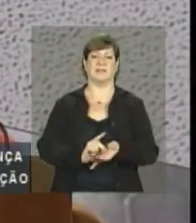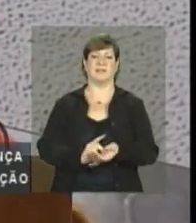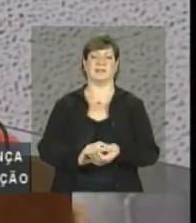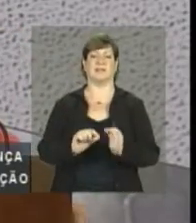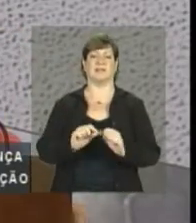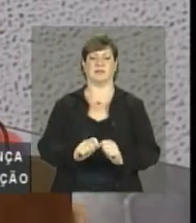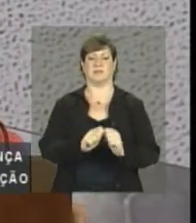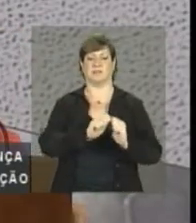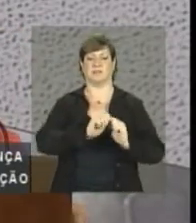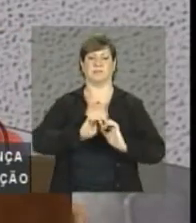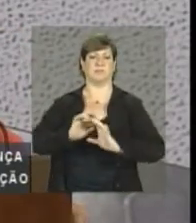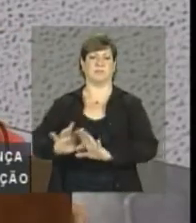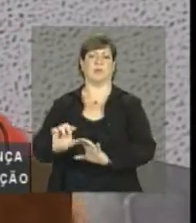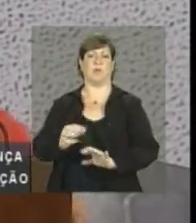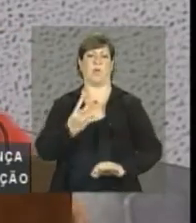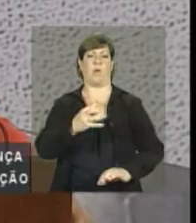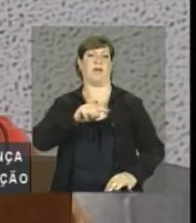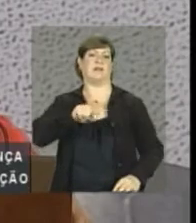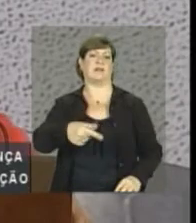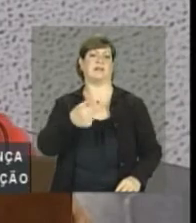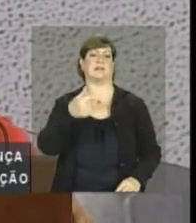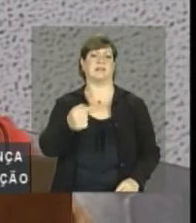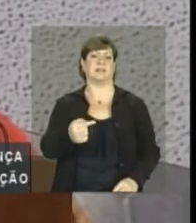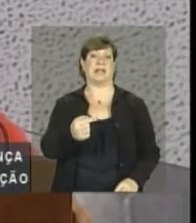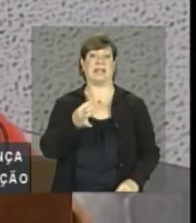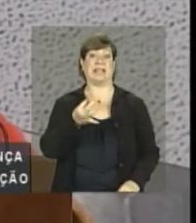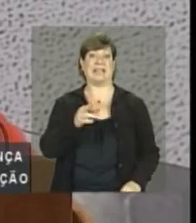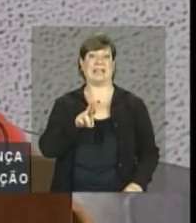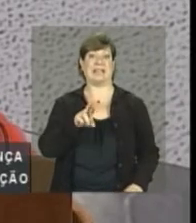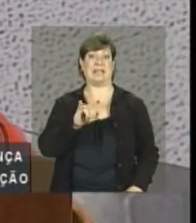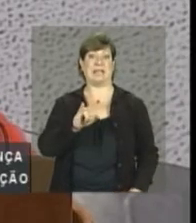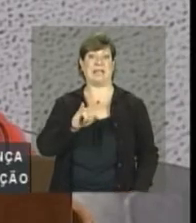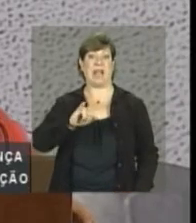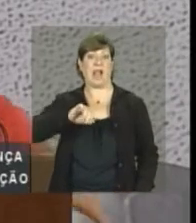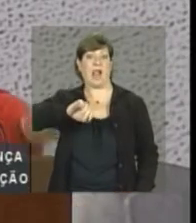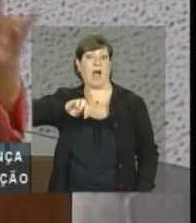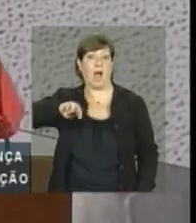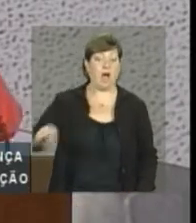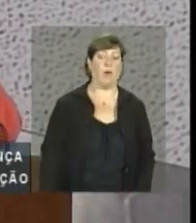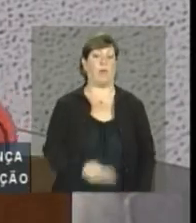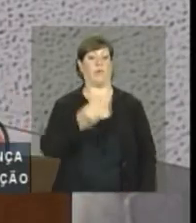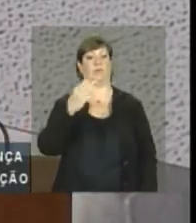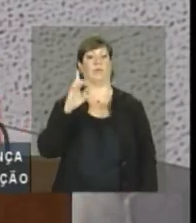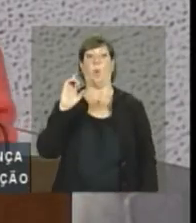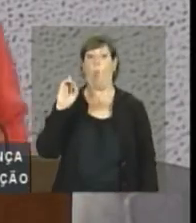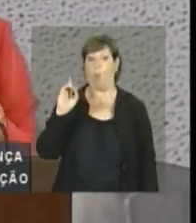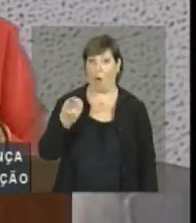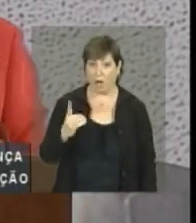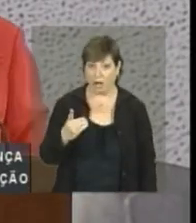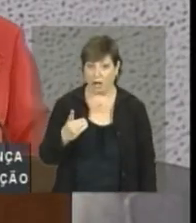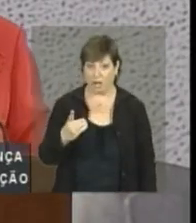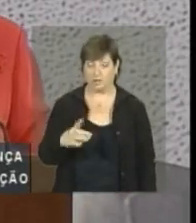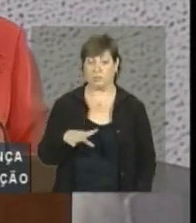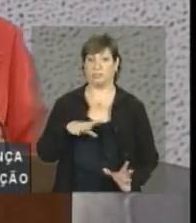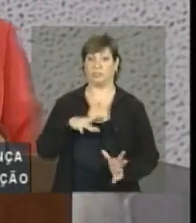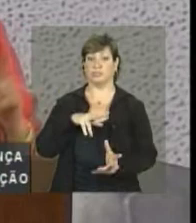despejam, 4,7 trilhões de dólares no mundo